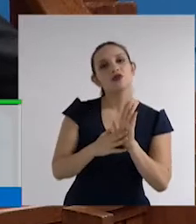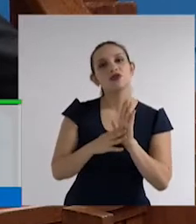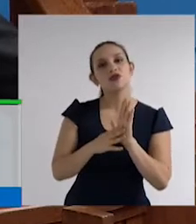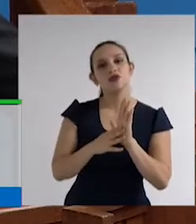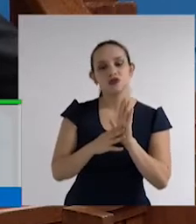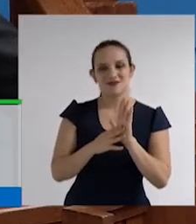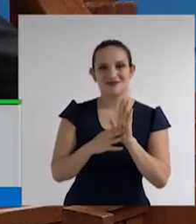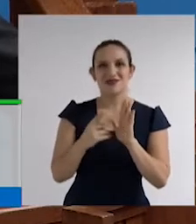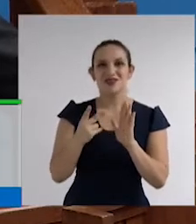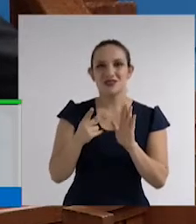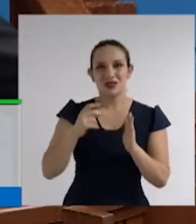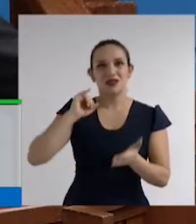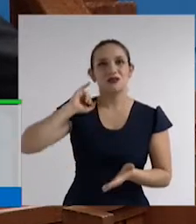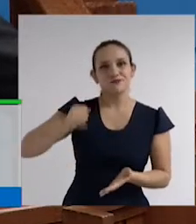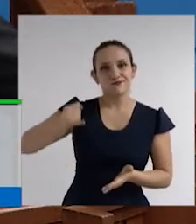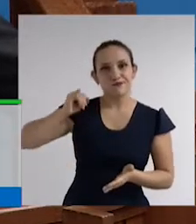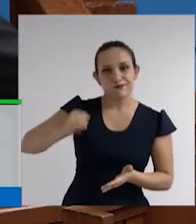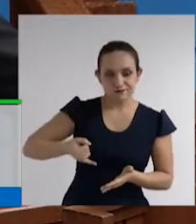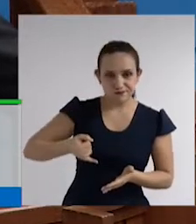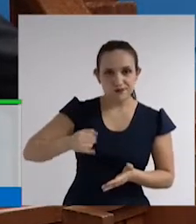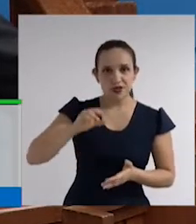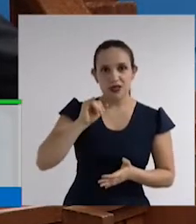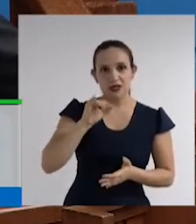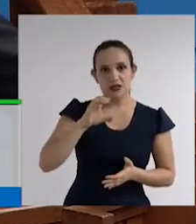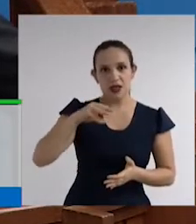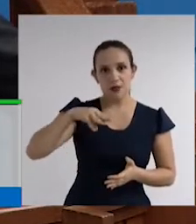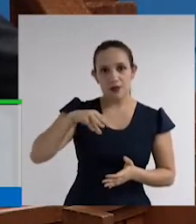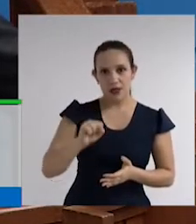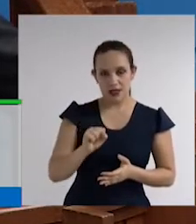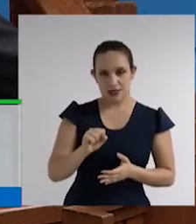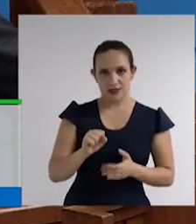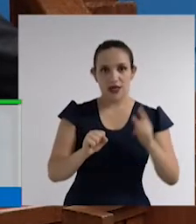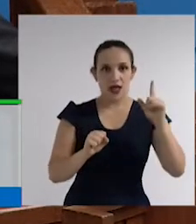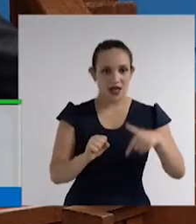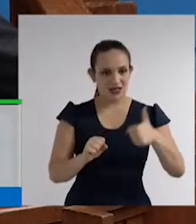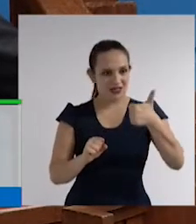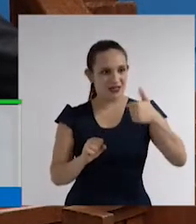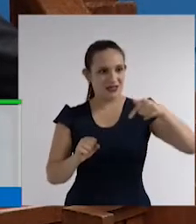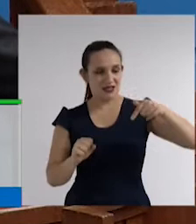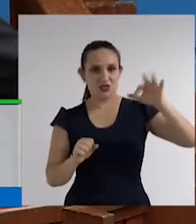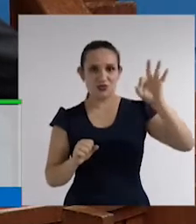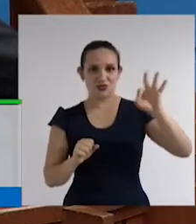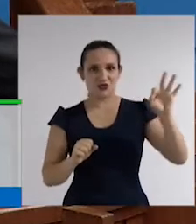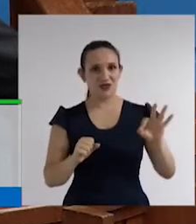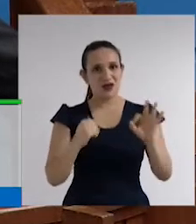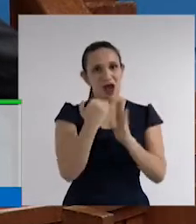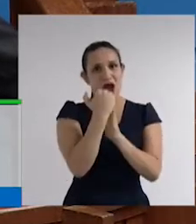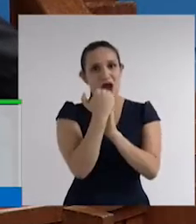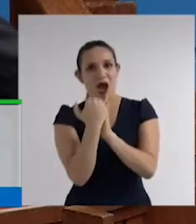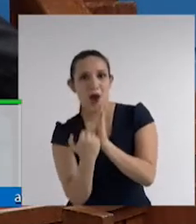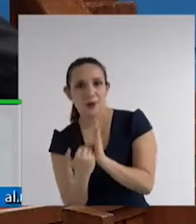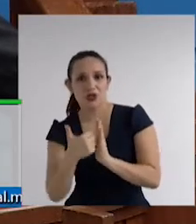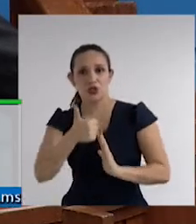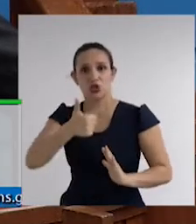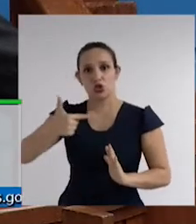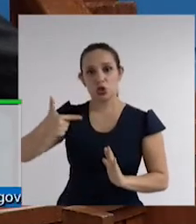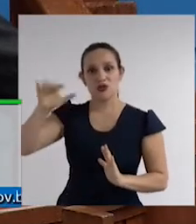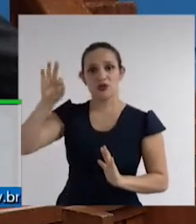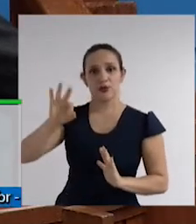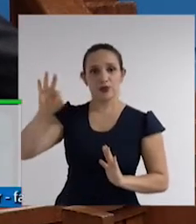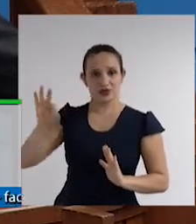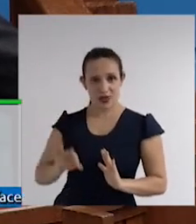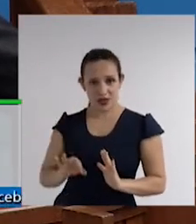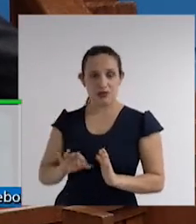de 17 para 12, que é um pedido da FamaSul, o ICMS do diesel. A FamaSul, através do presidente Maurício